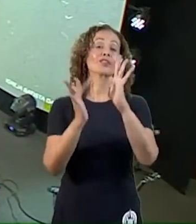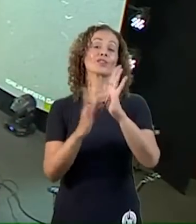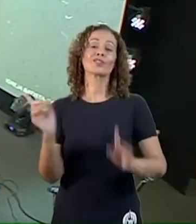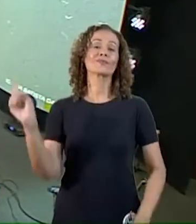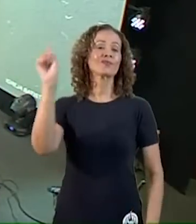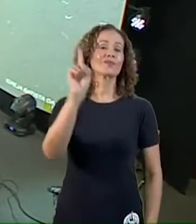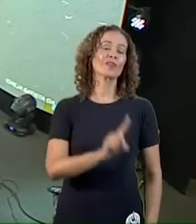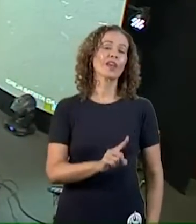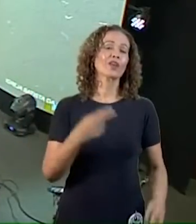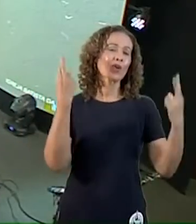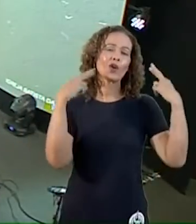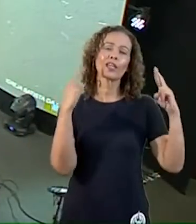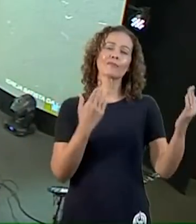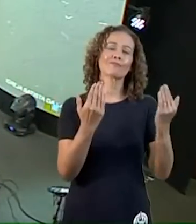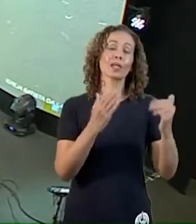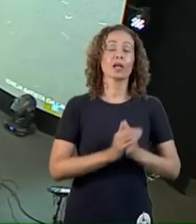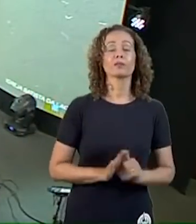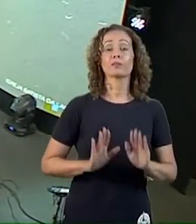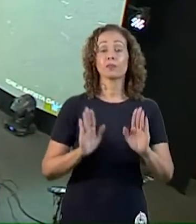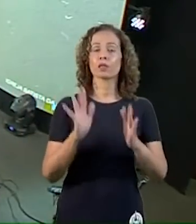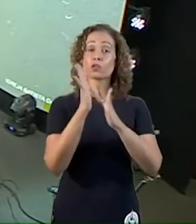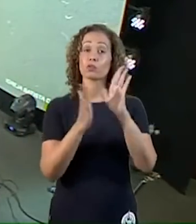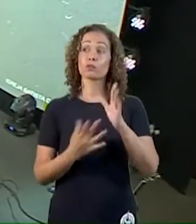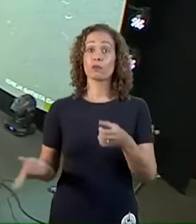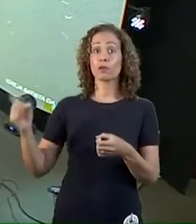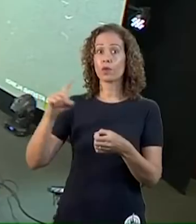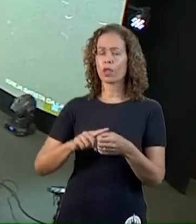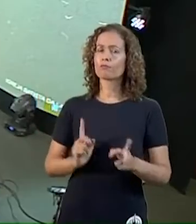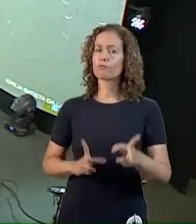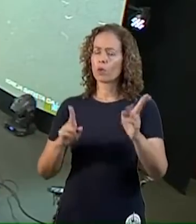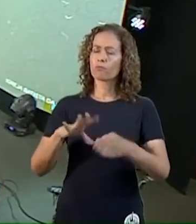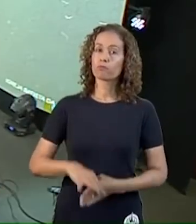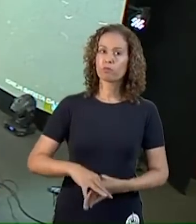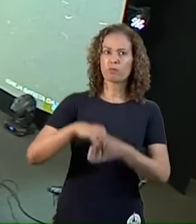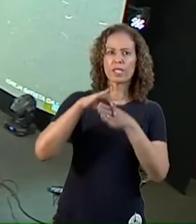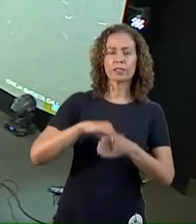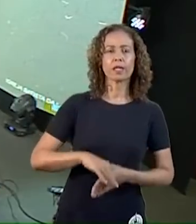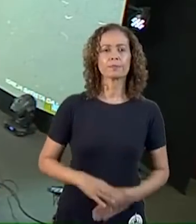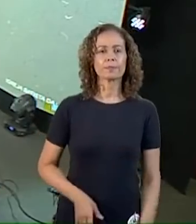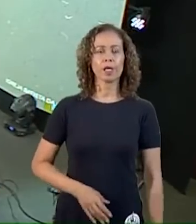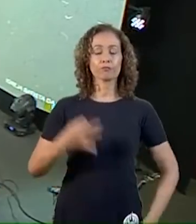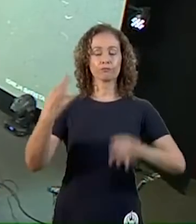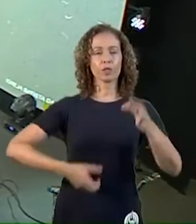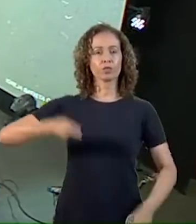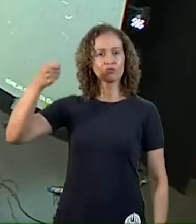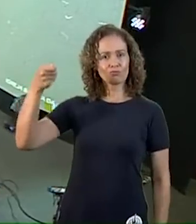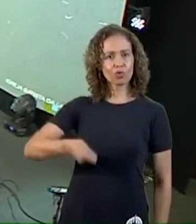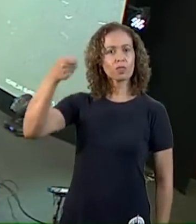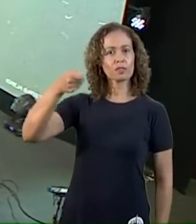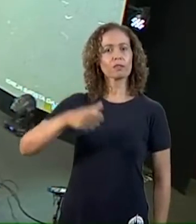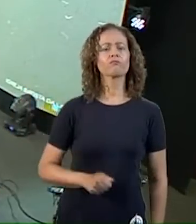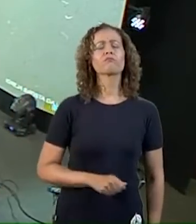mundo está esperando que ele venha como cordeiro. Mas ele vai vir como líder, como juiz. E a sua ira vai arrancar a cabeça de quem não